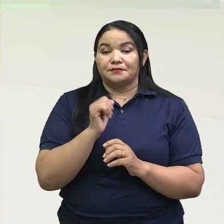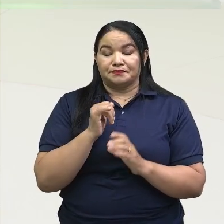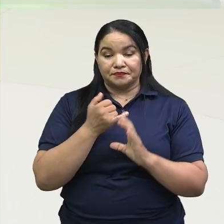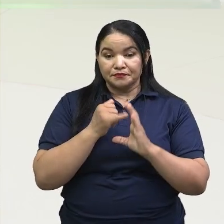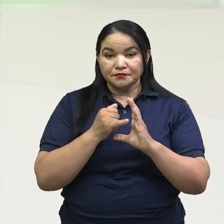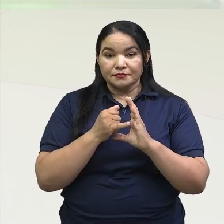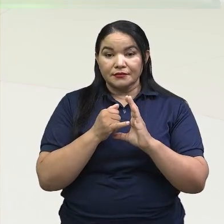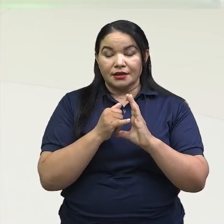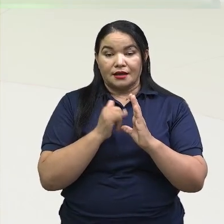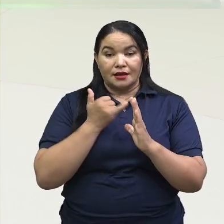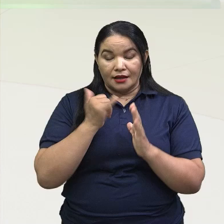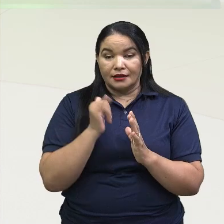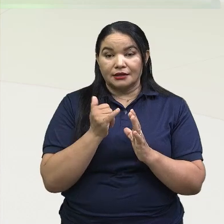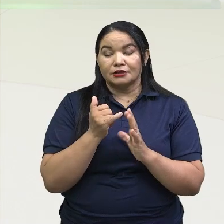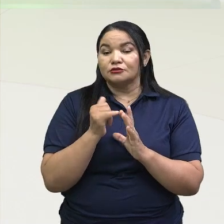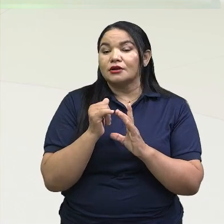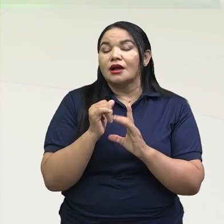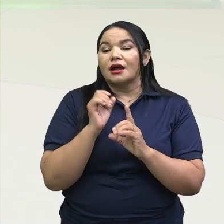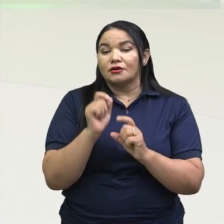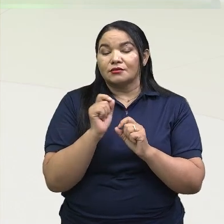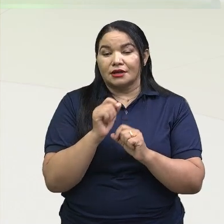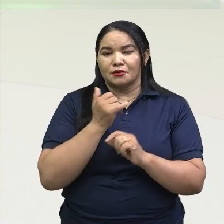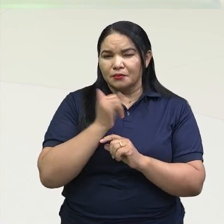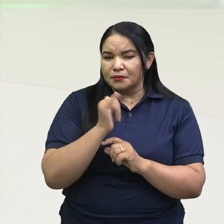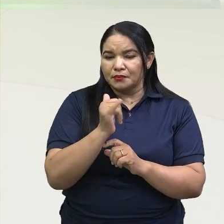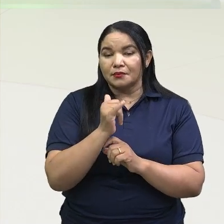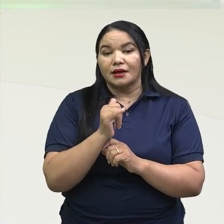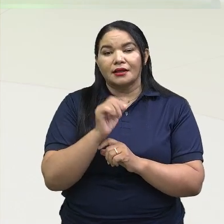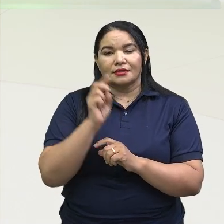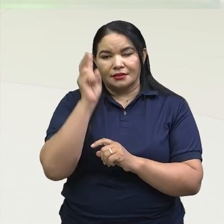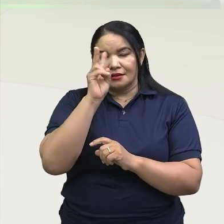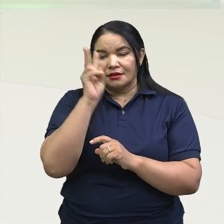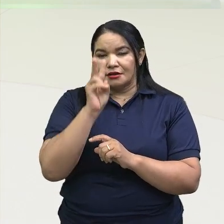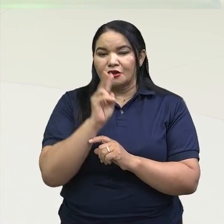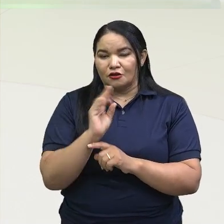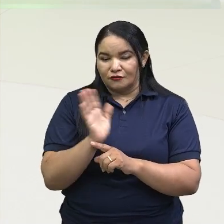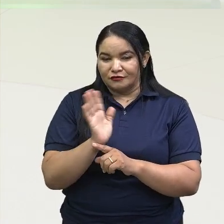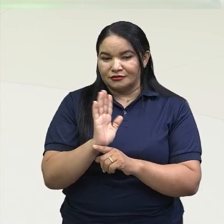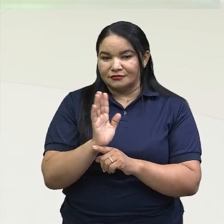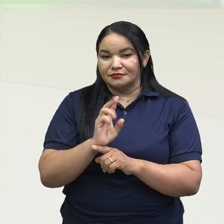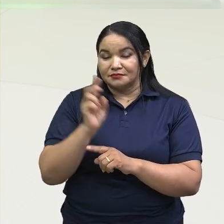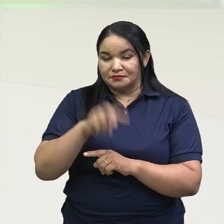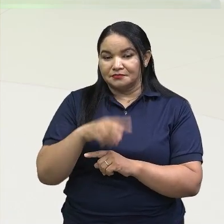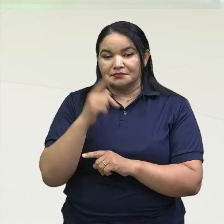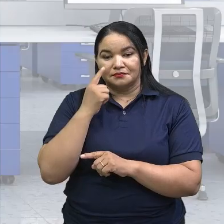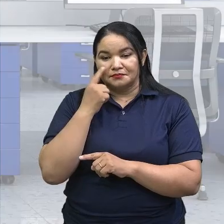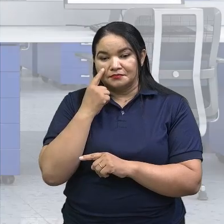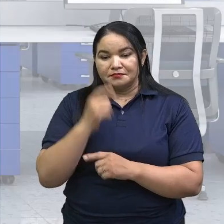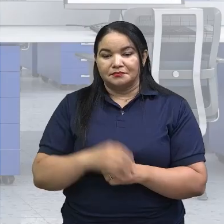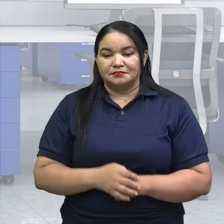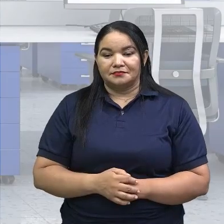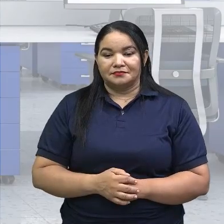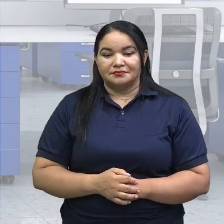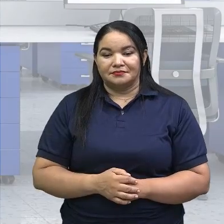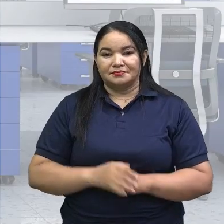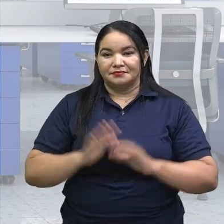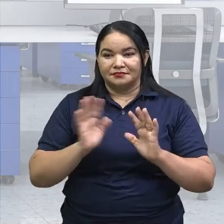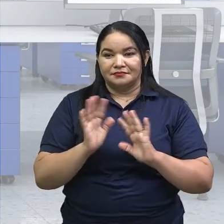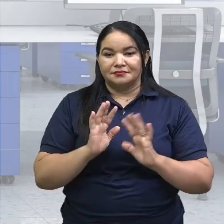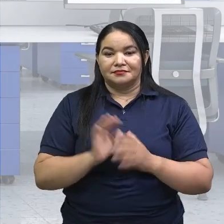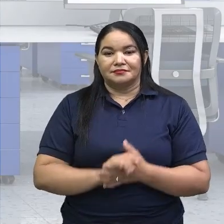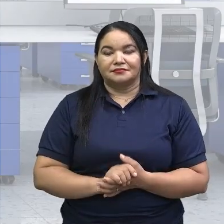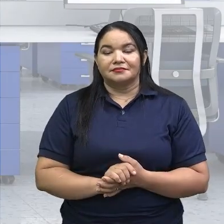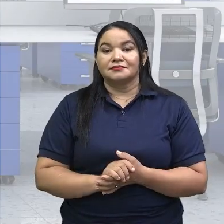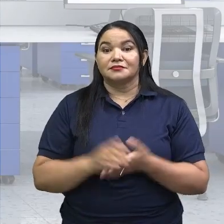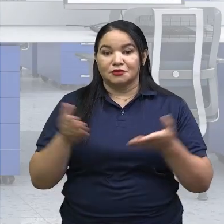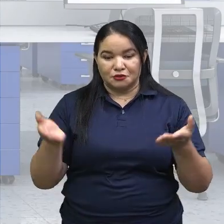vimos da eletrodinâmica, você lembra do nosso vídeo. Vamos lá assistir? Olá, pessoal.